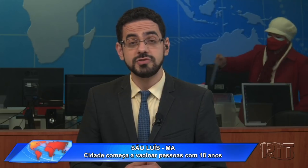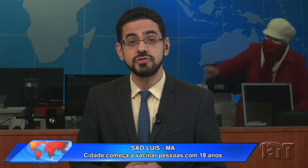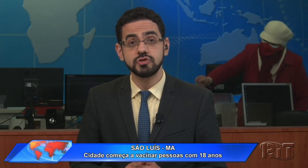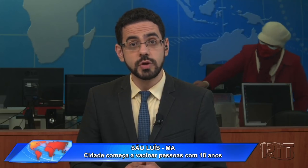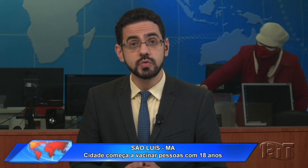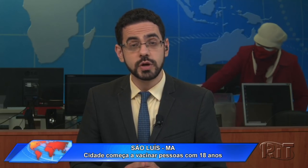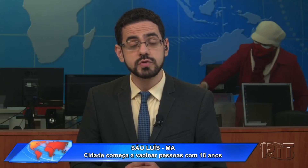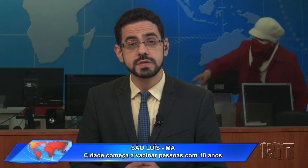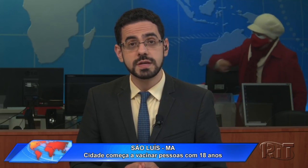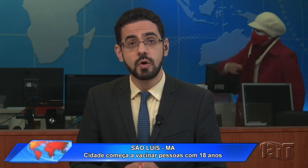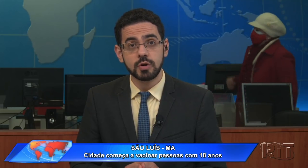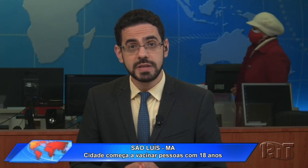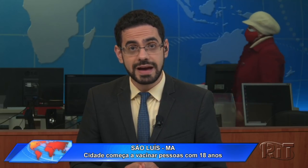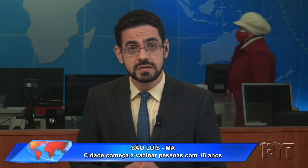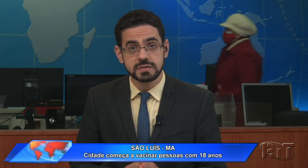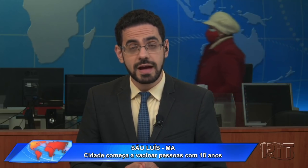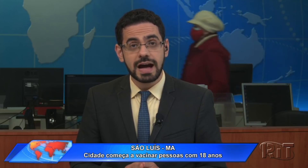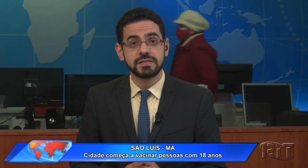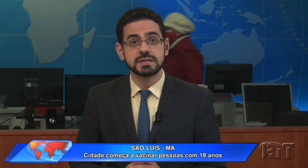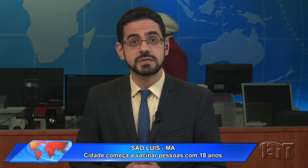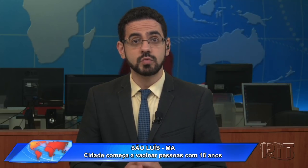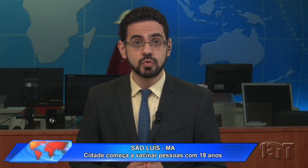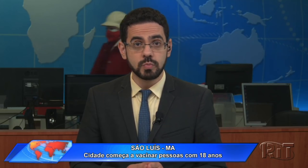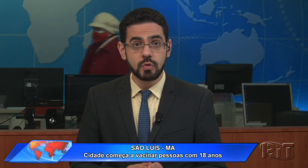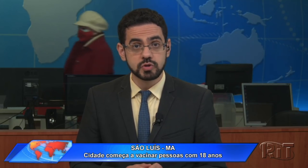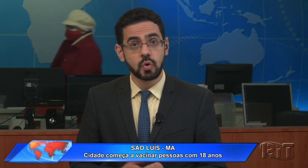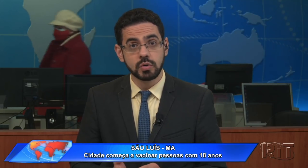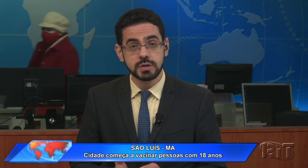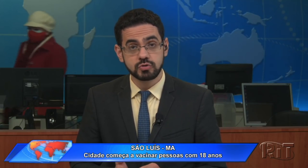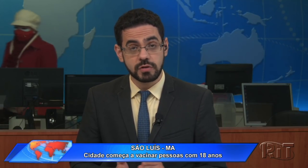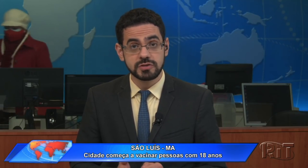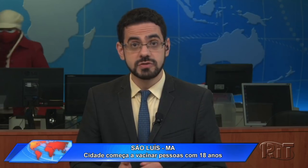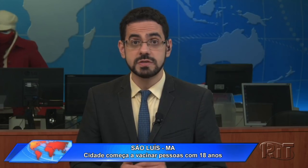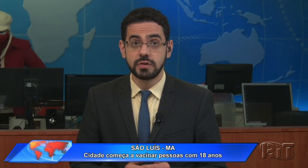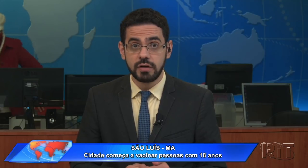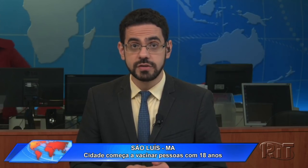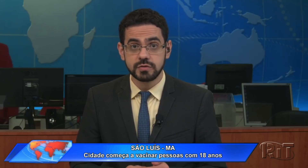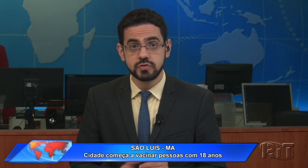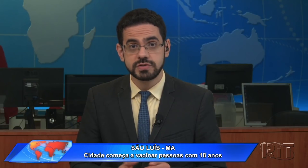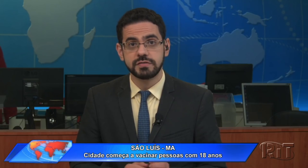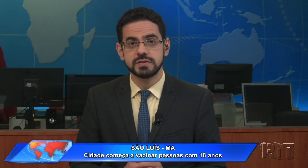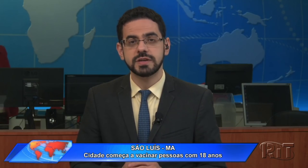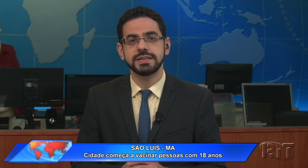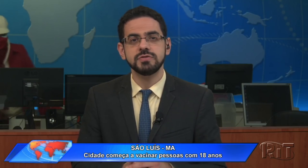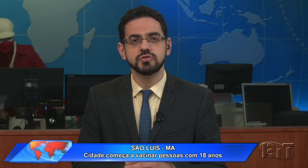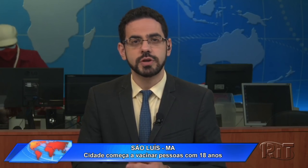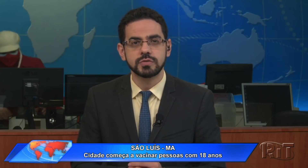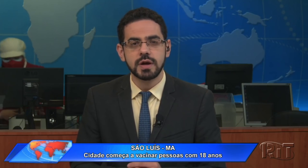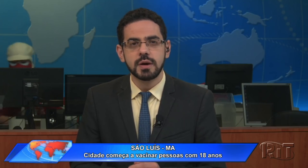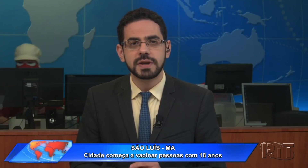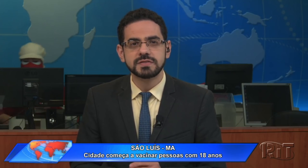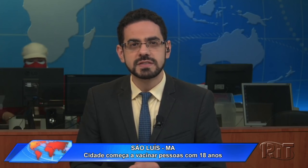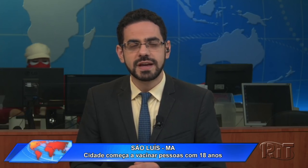com mais de 18 anos sem comorbidades. A vacinação do grupo começou ontem para os jovens de 19 anos e hoje é a vez de quem tem